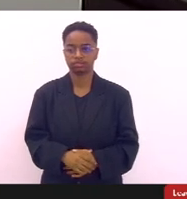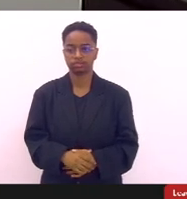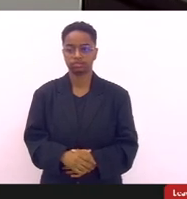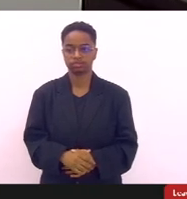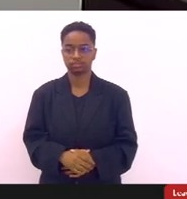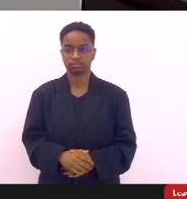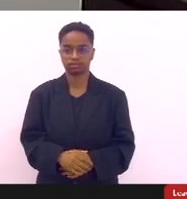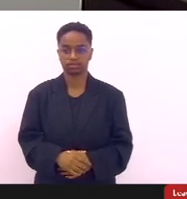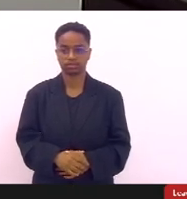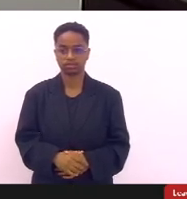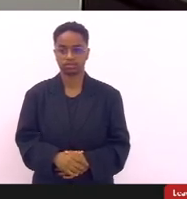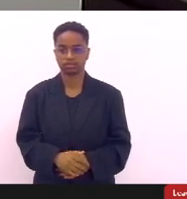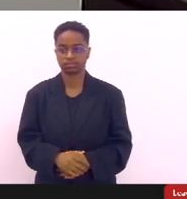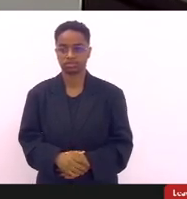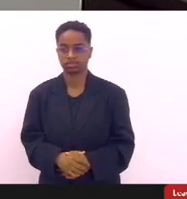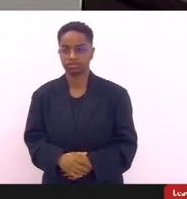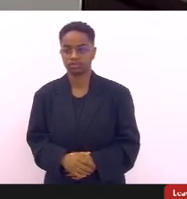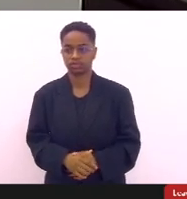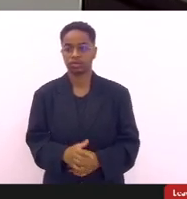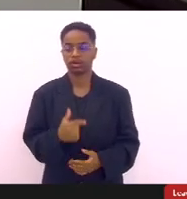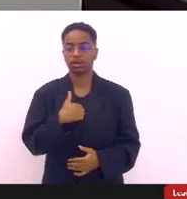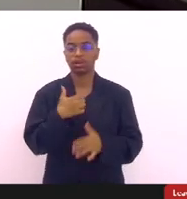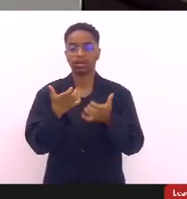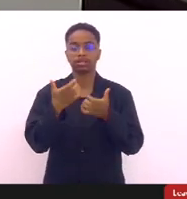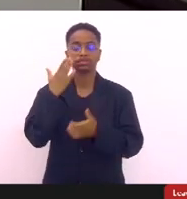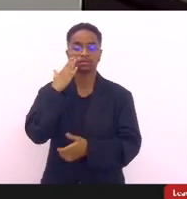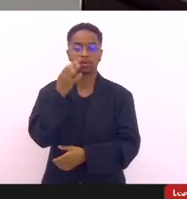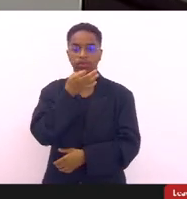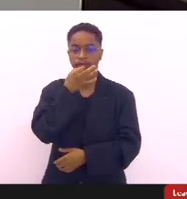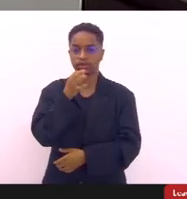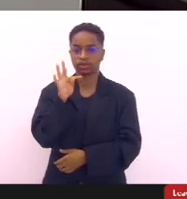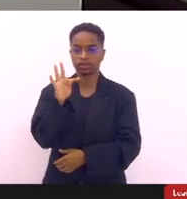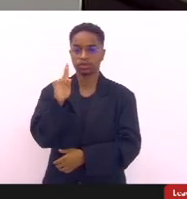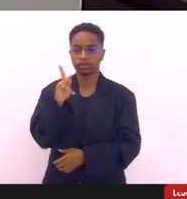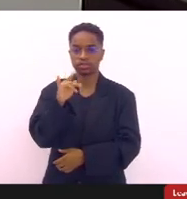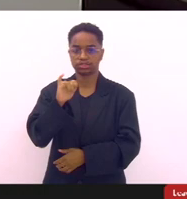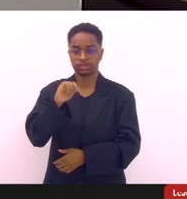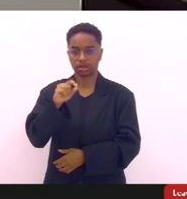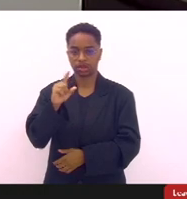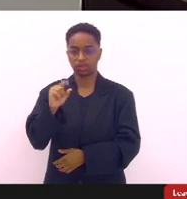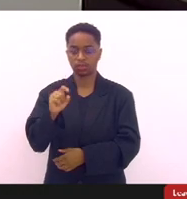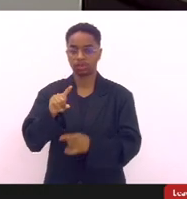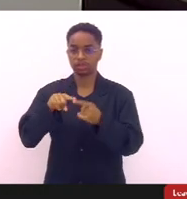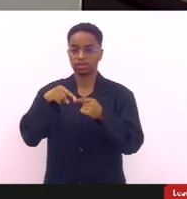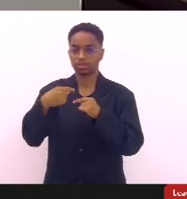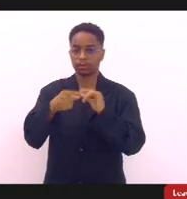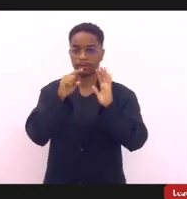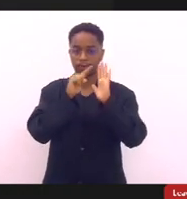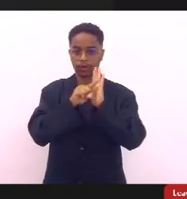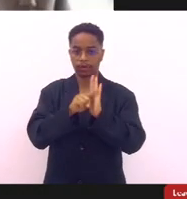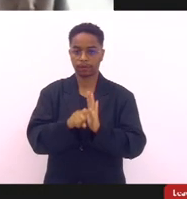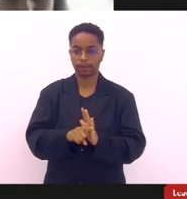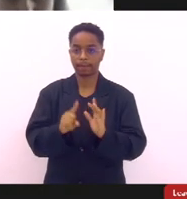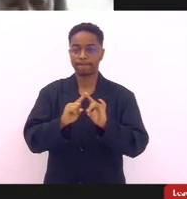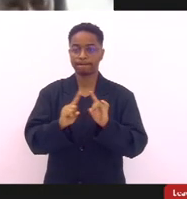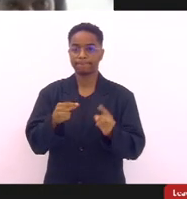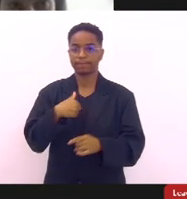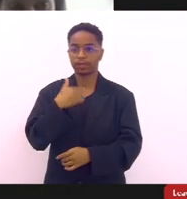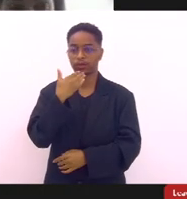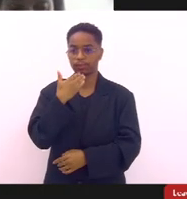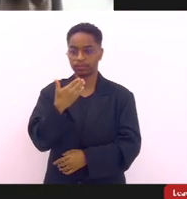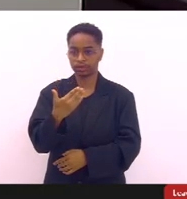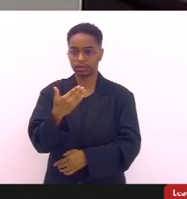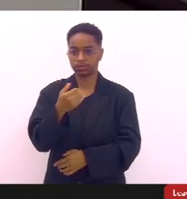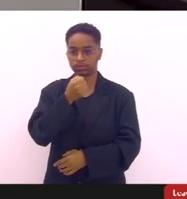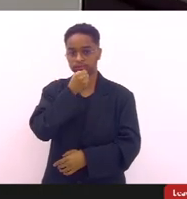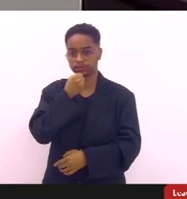vou pedir quero ouvir o doutor Tiago e depois também fazer algumas questões, mas vou pedir primeiro para passar a